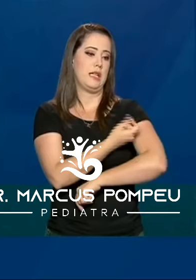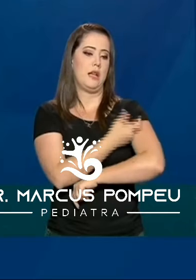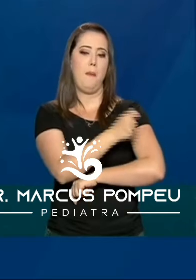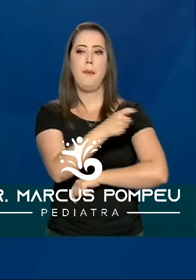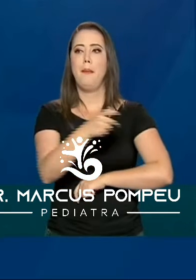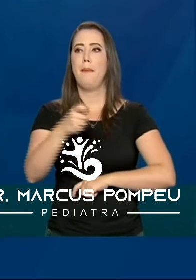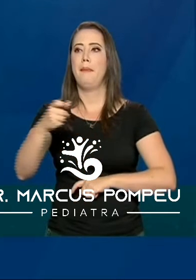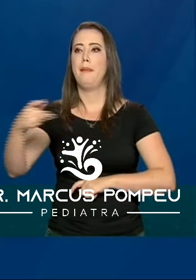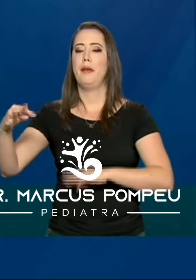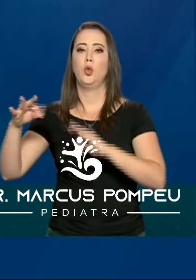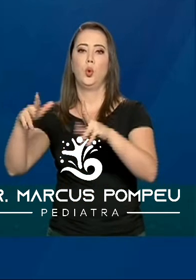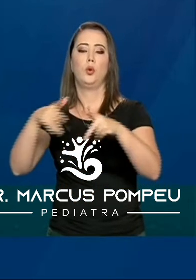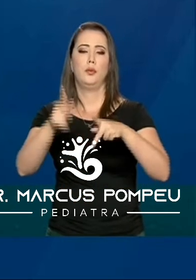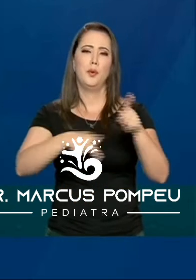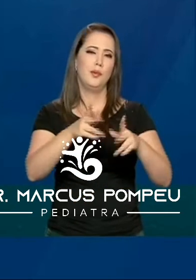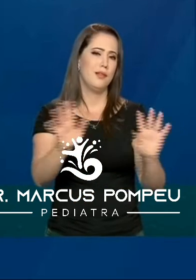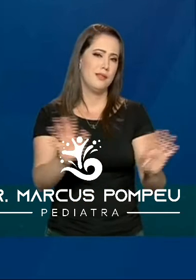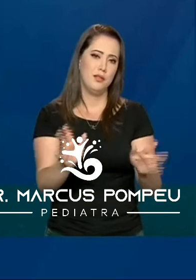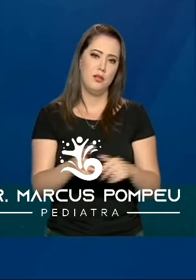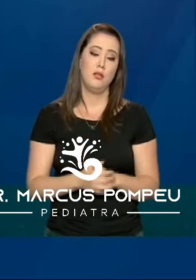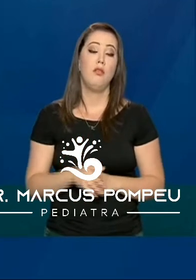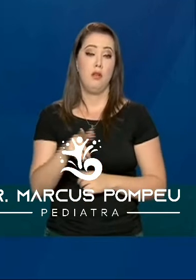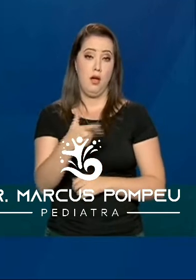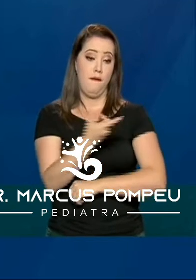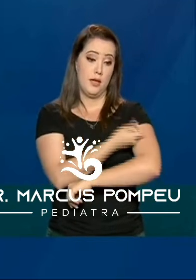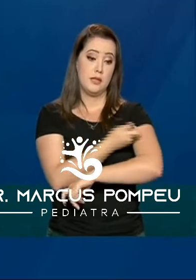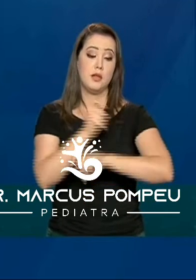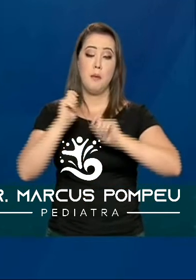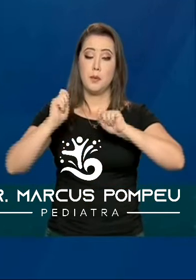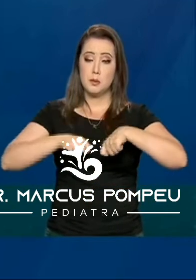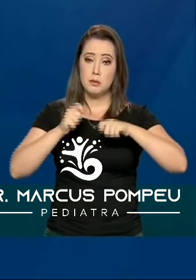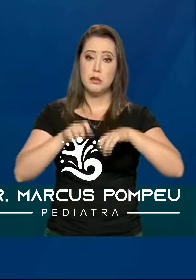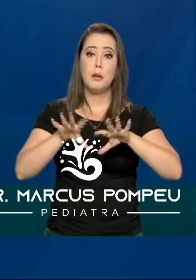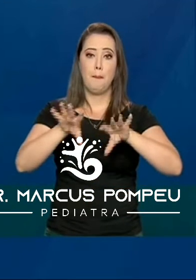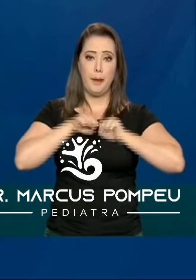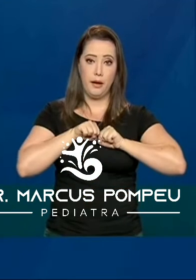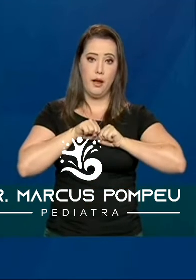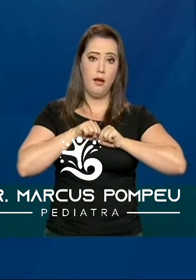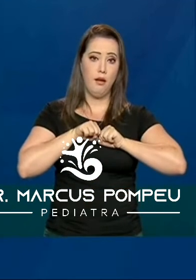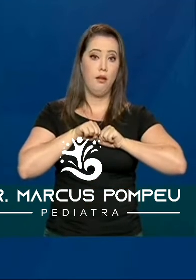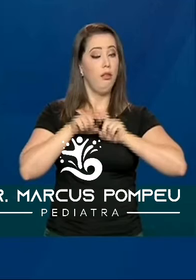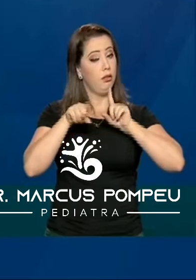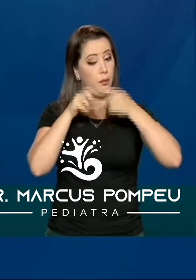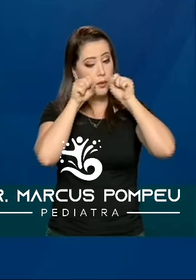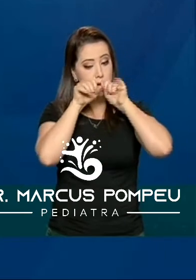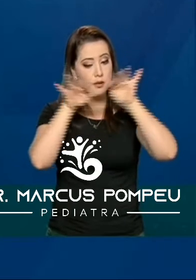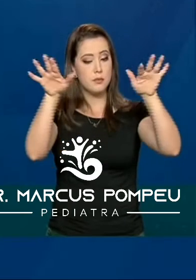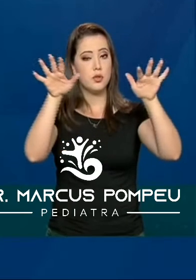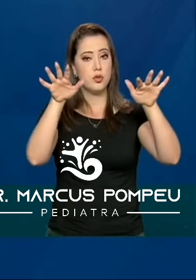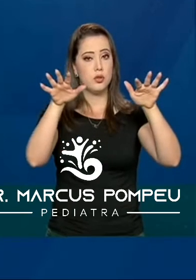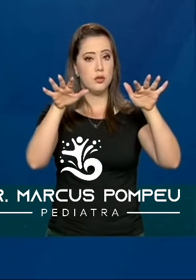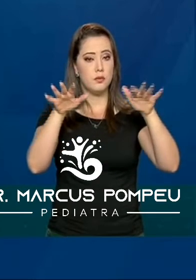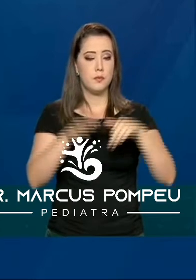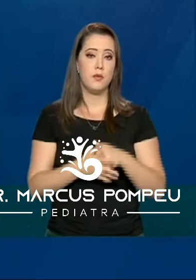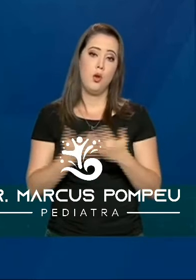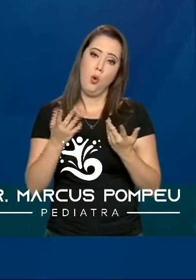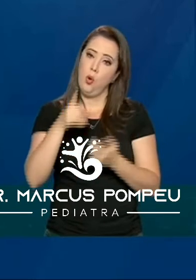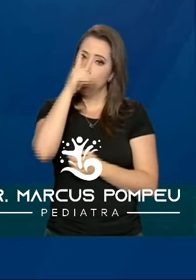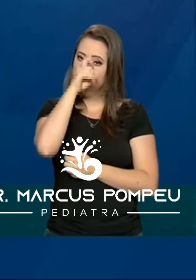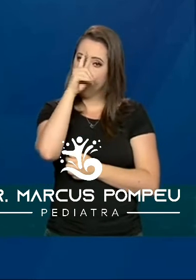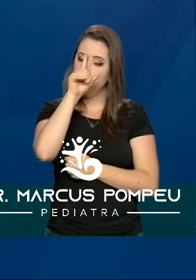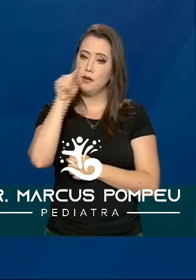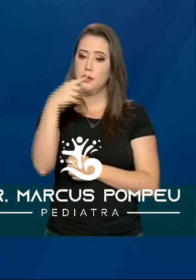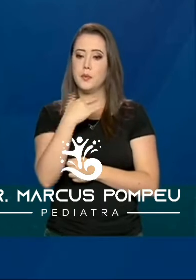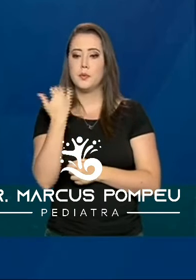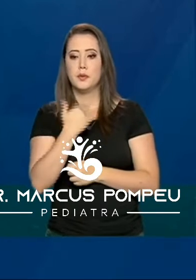Desculpa. A vacina não impede que você infecte, não impede que você transmita, não impede que você interne e morra. Quando você falar que o filho